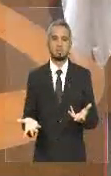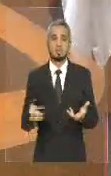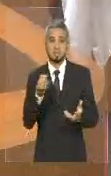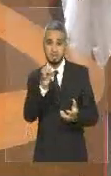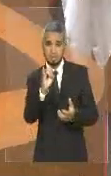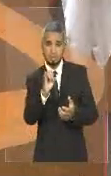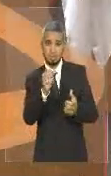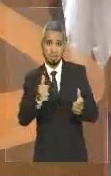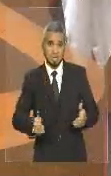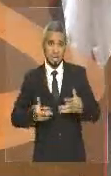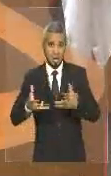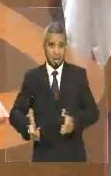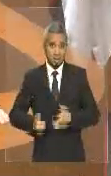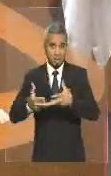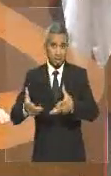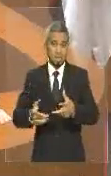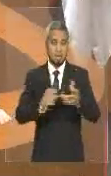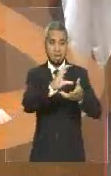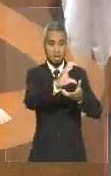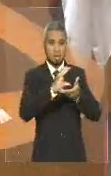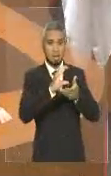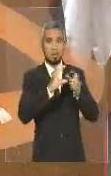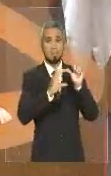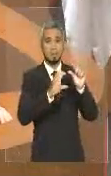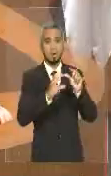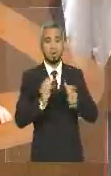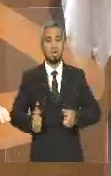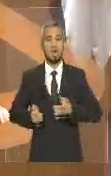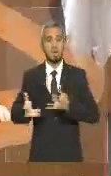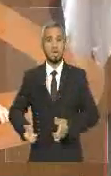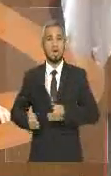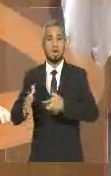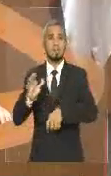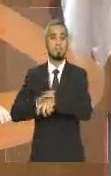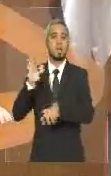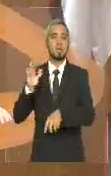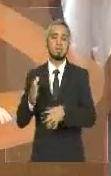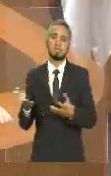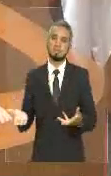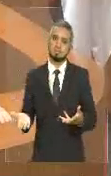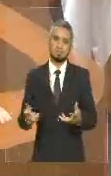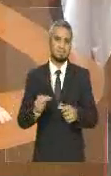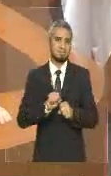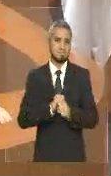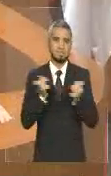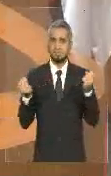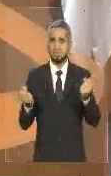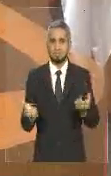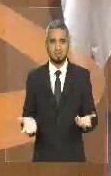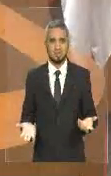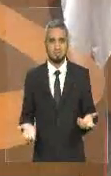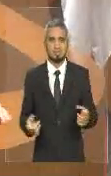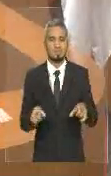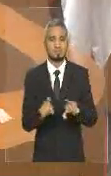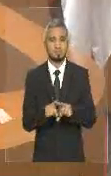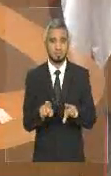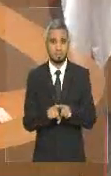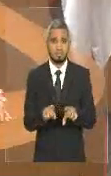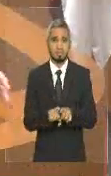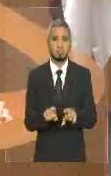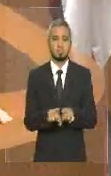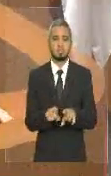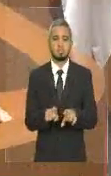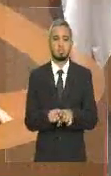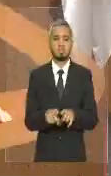custear reajuste de servidores, tal qual o reajuste que foi concedido aos professores do Estado